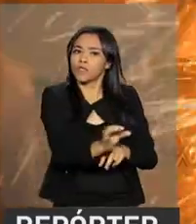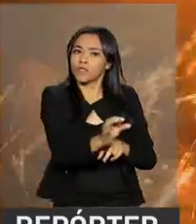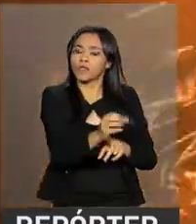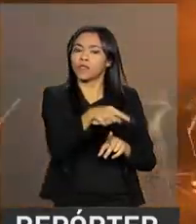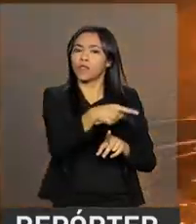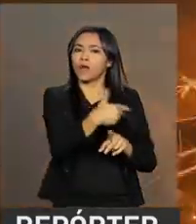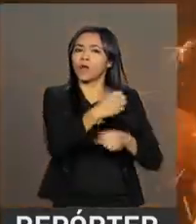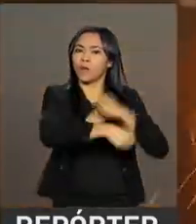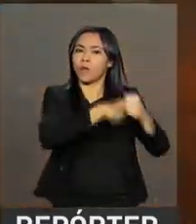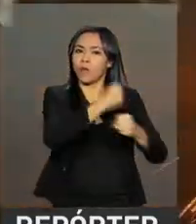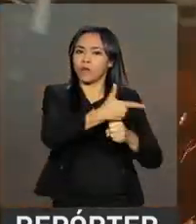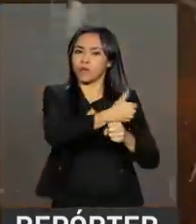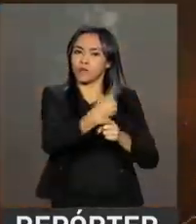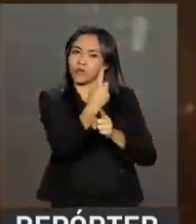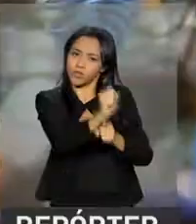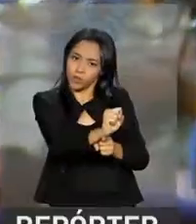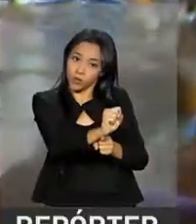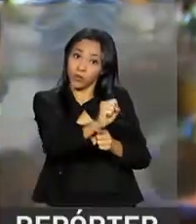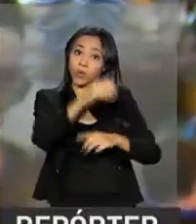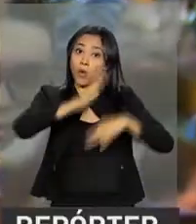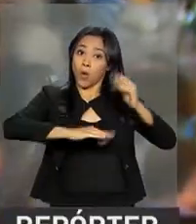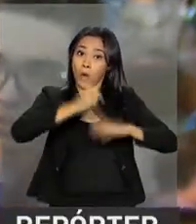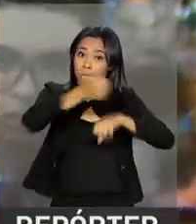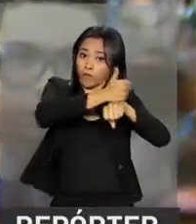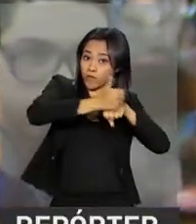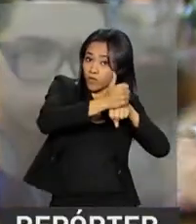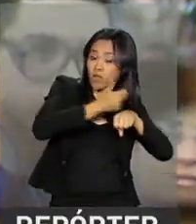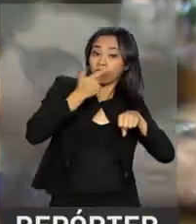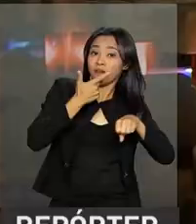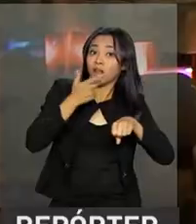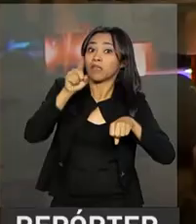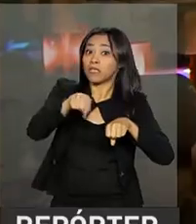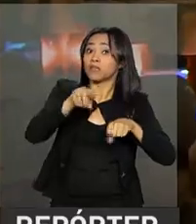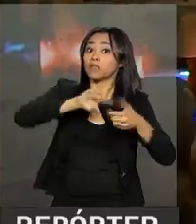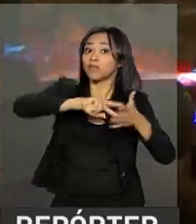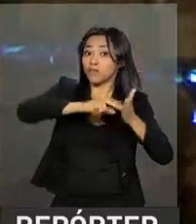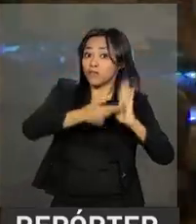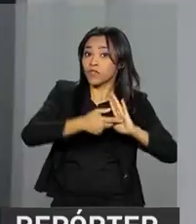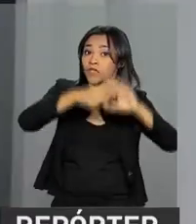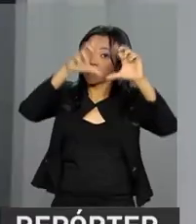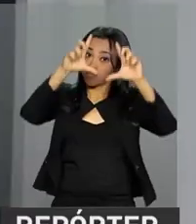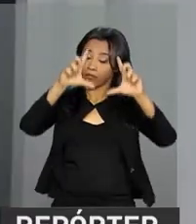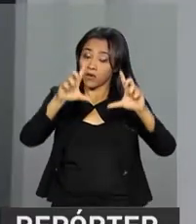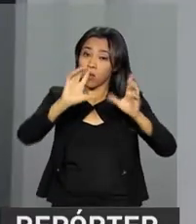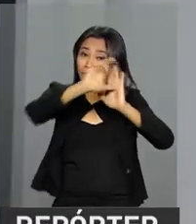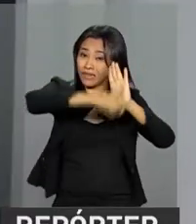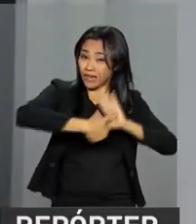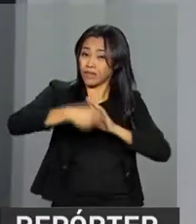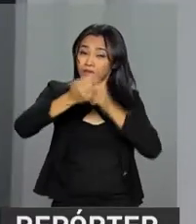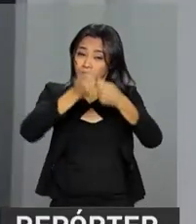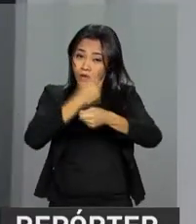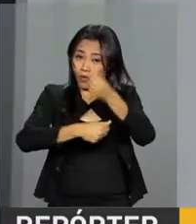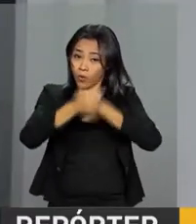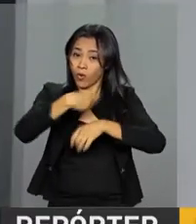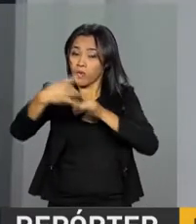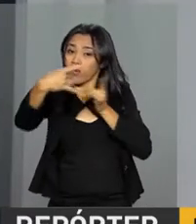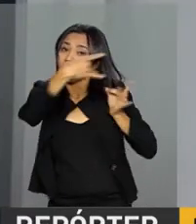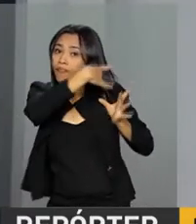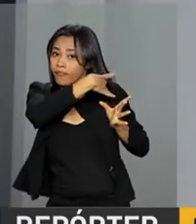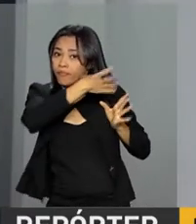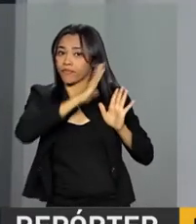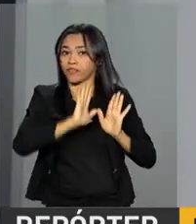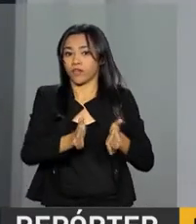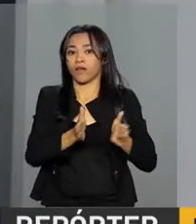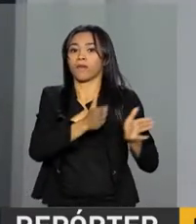2018 para especialistas sinais de que a recessão ficou para trás a produção industrial vem se recuperando as vendas